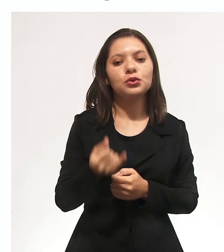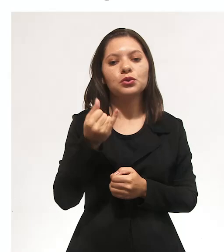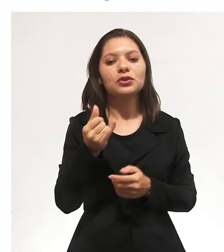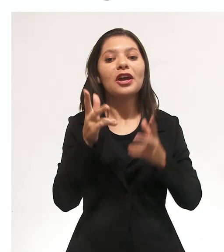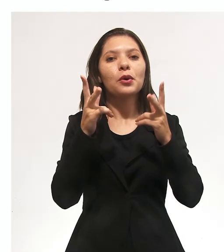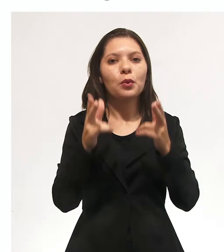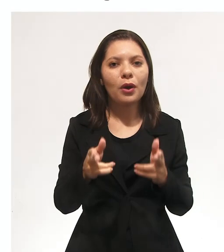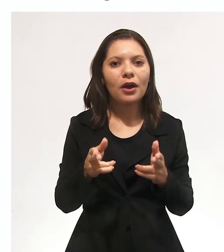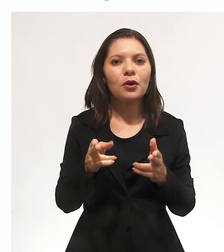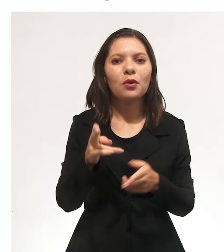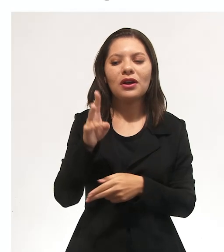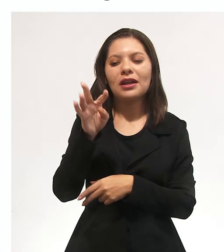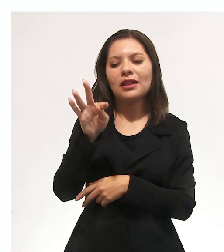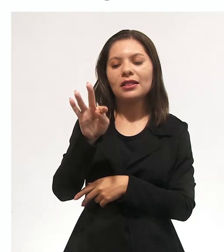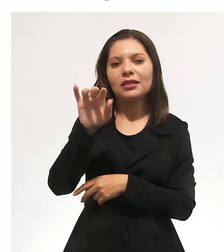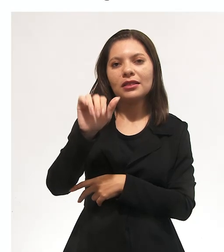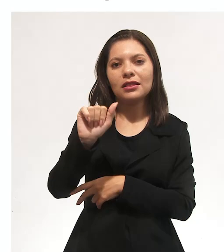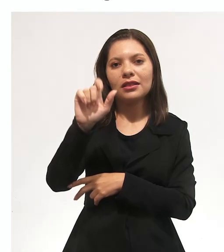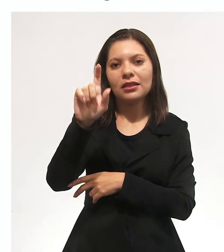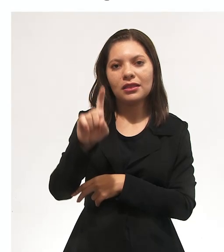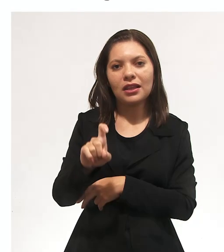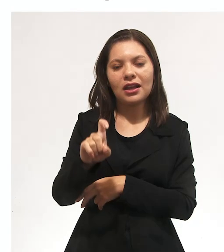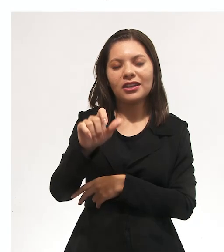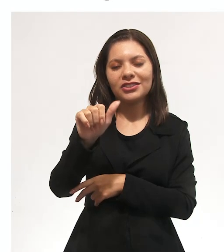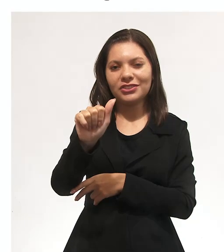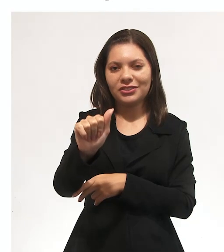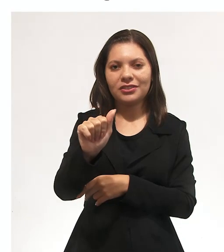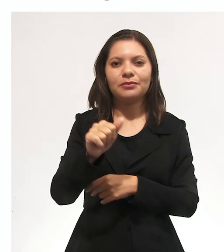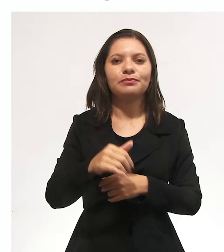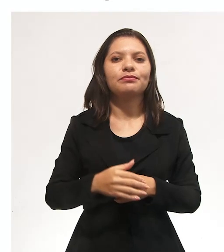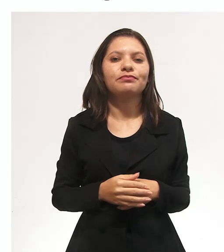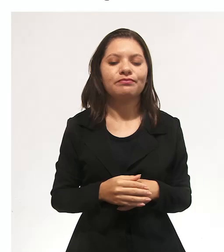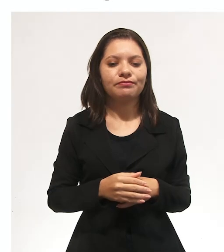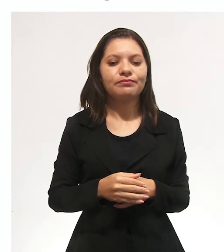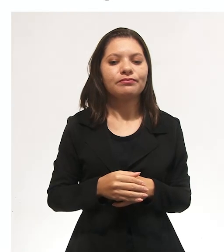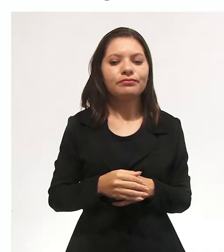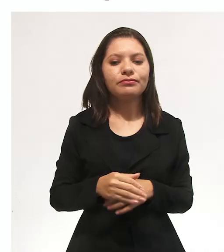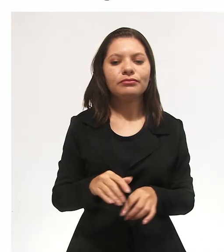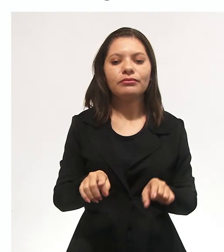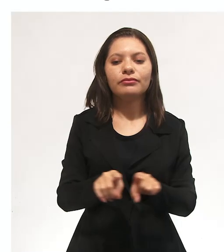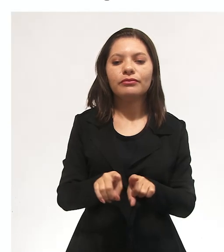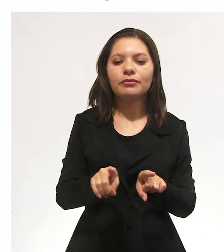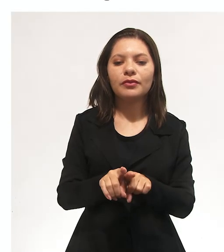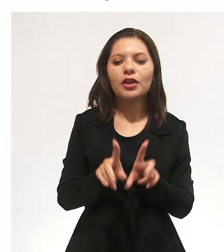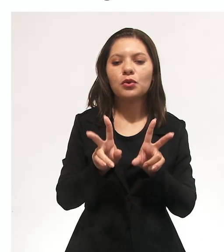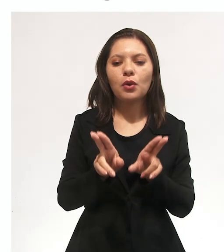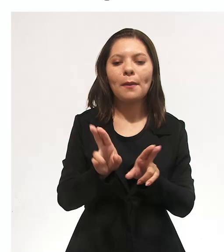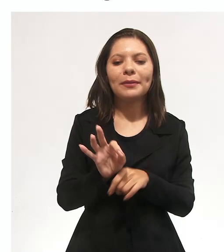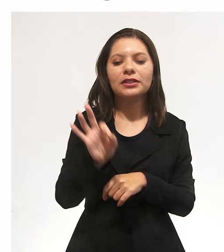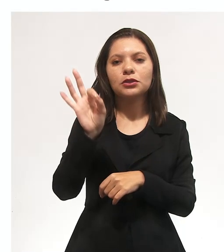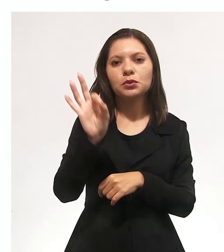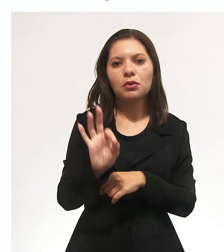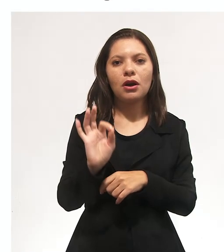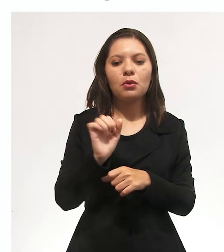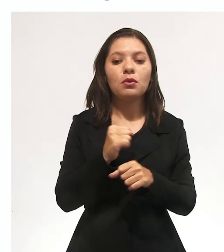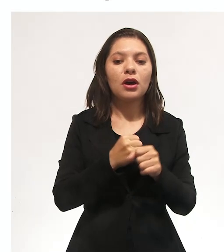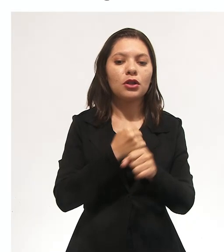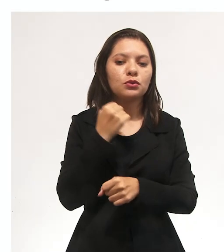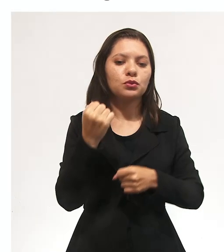taxa cobrada pelo credor de um empréstimo, usualmente expressa como uma taxa